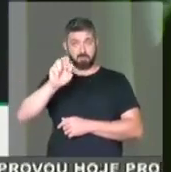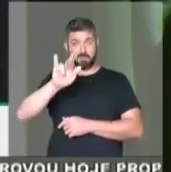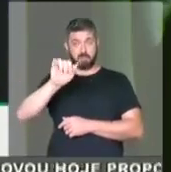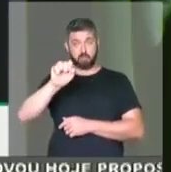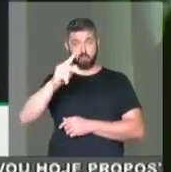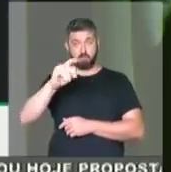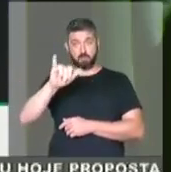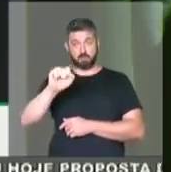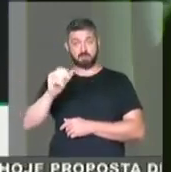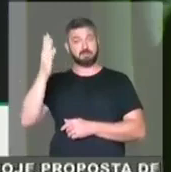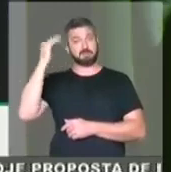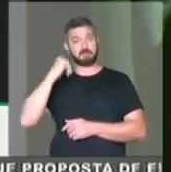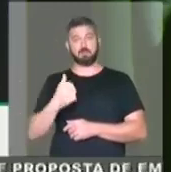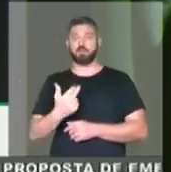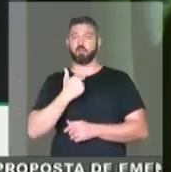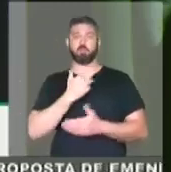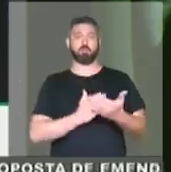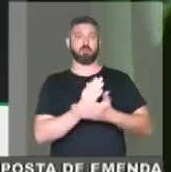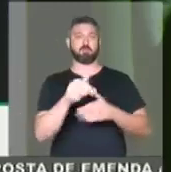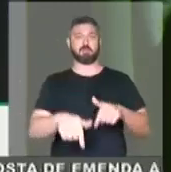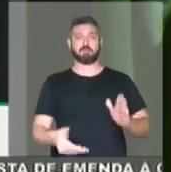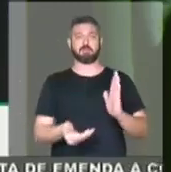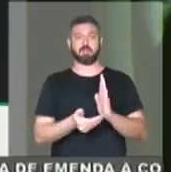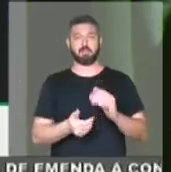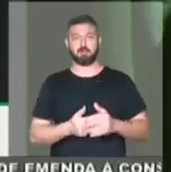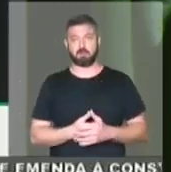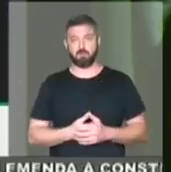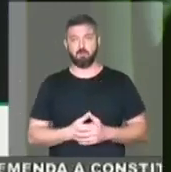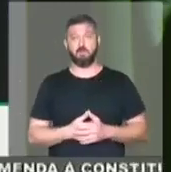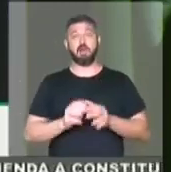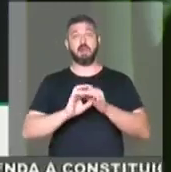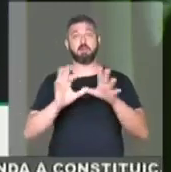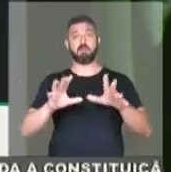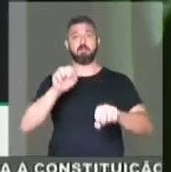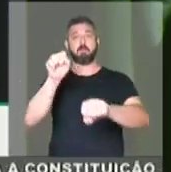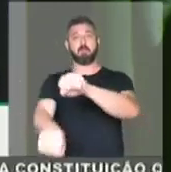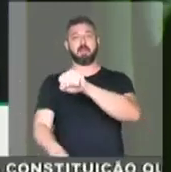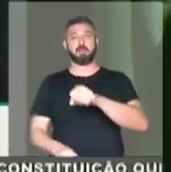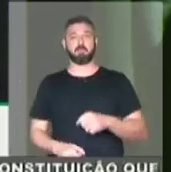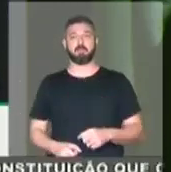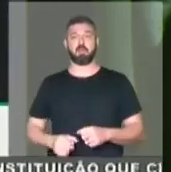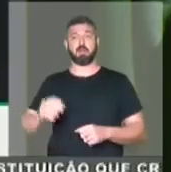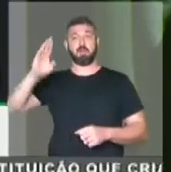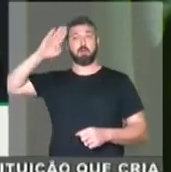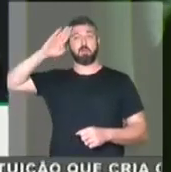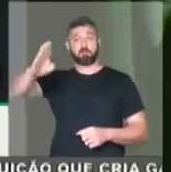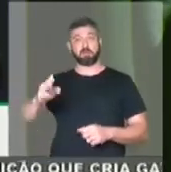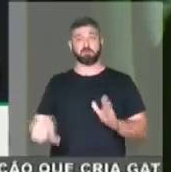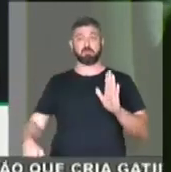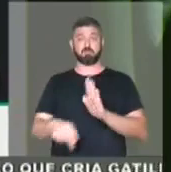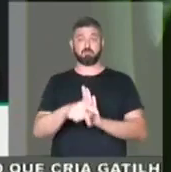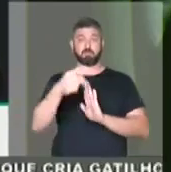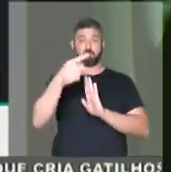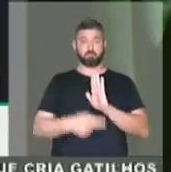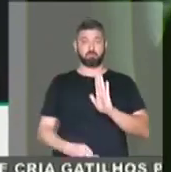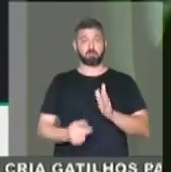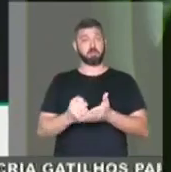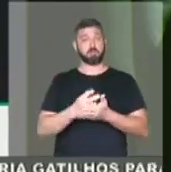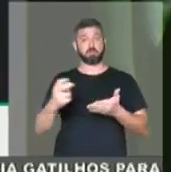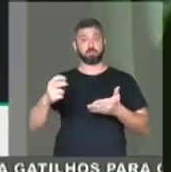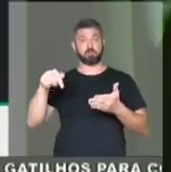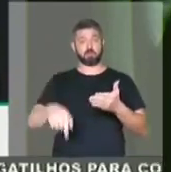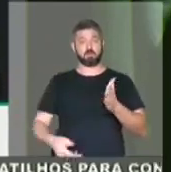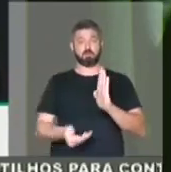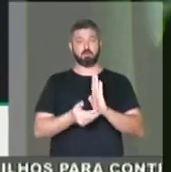sabe perfeitamente que jamais poderia ser aprovado nessa casa. Era uma licença para matar. Era um eixo central do projeto que foi derrotado